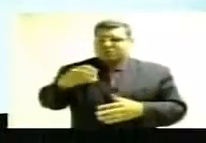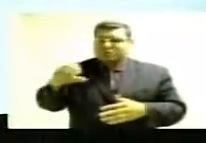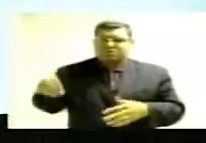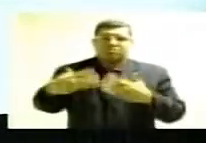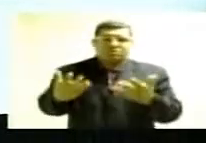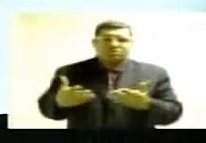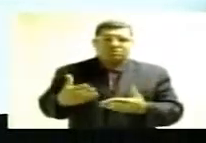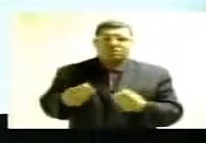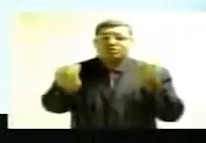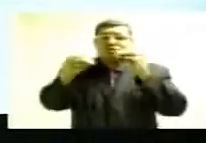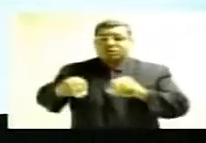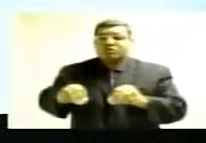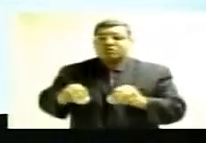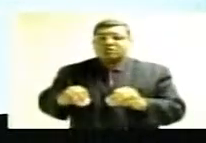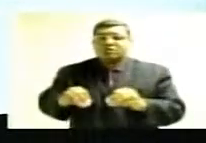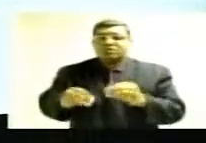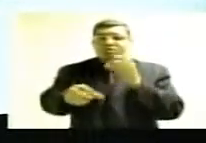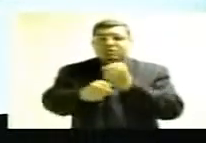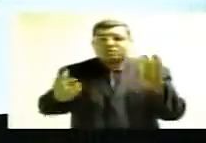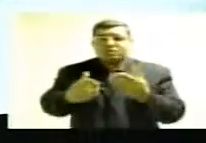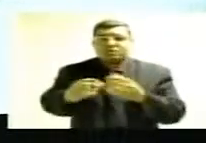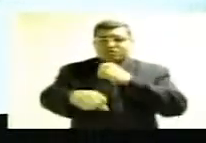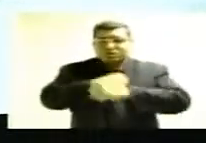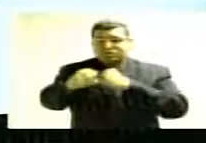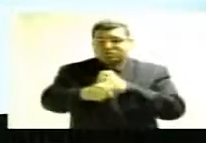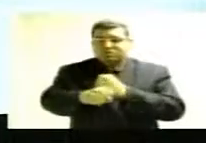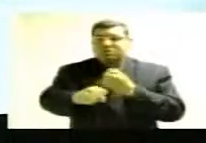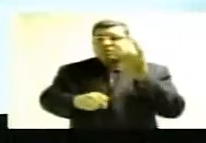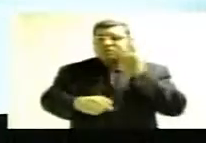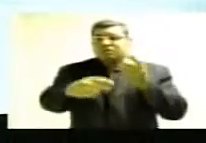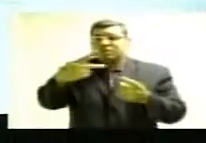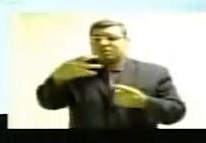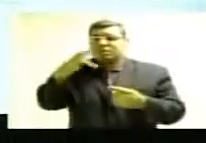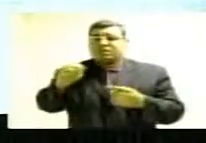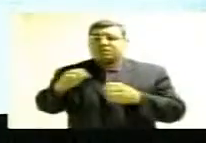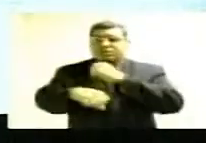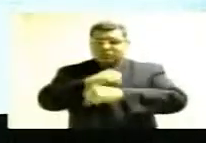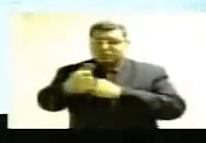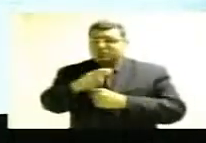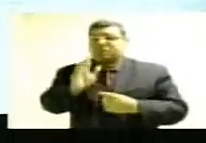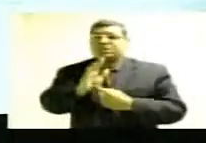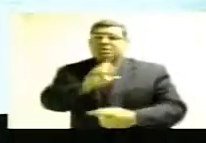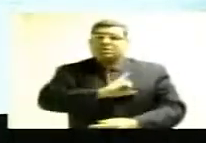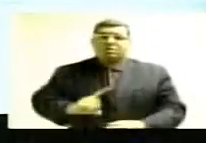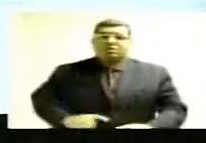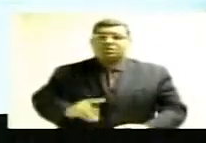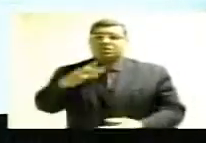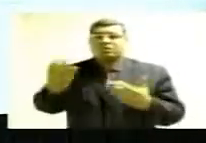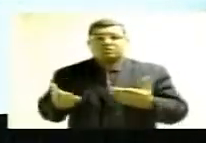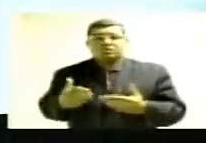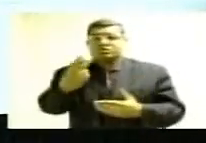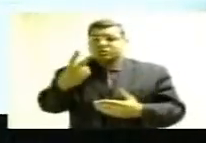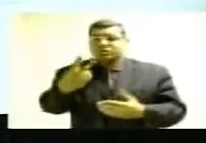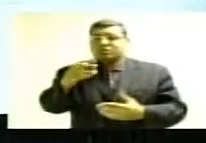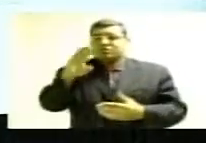1,4 bi, colocou na peça orçamentária do ano que vem de FPE 2 bi, deputado Luiz Castro.